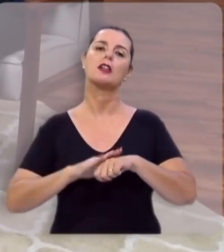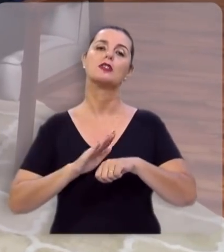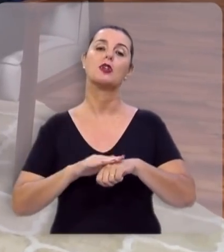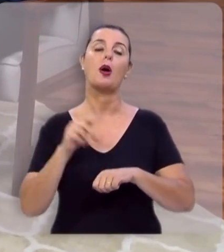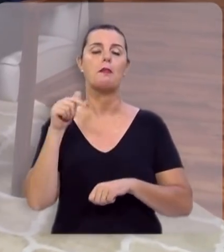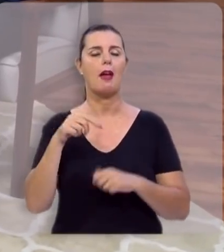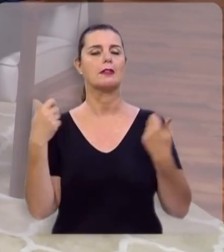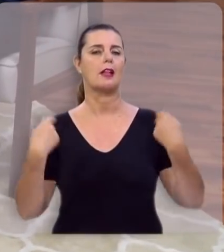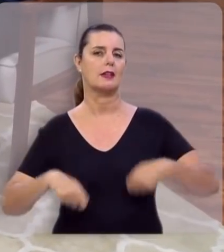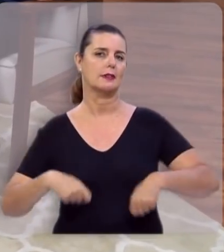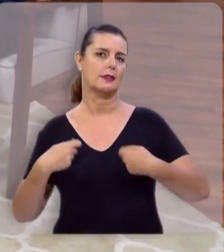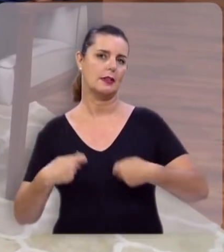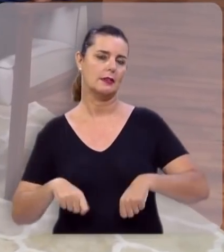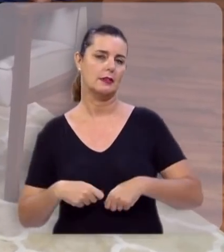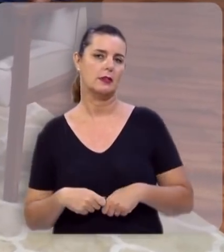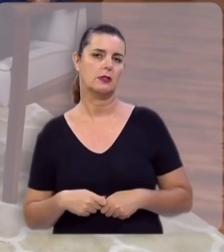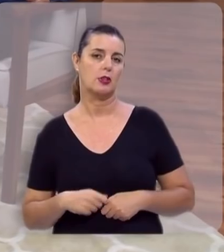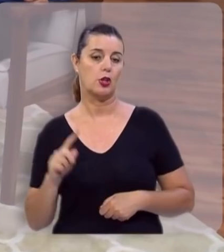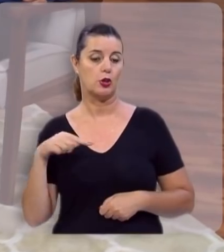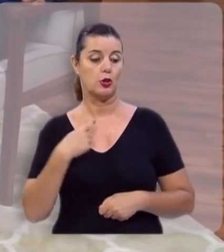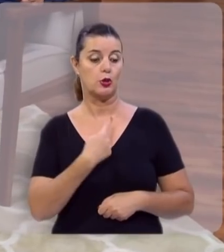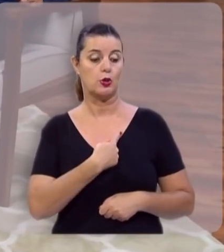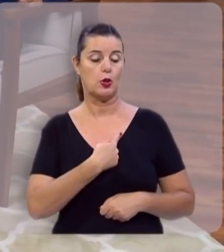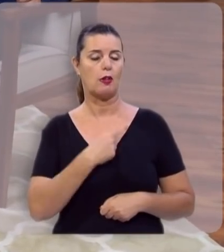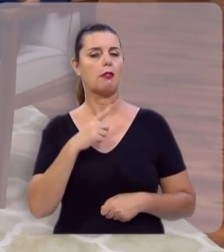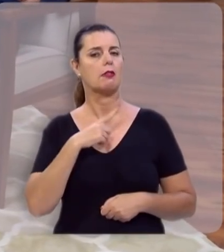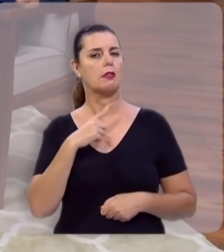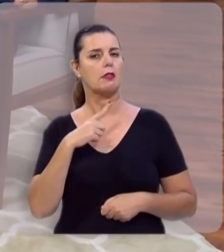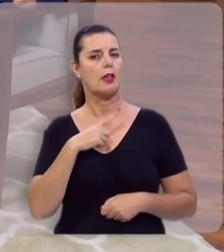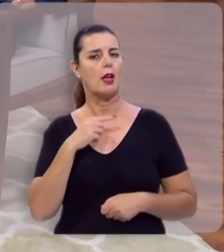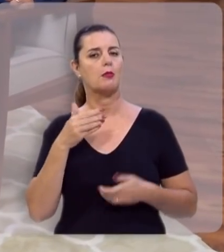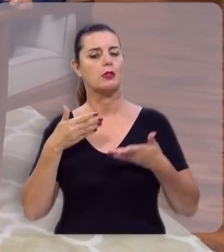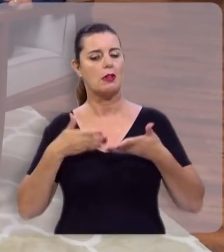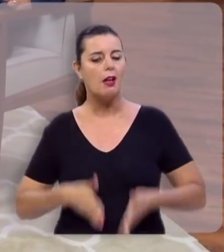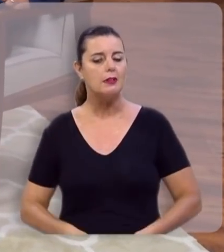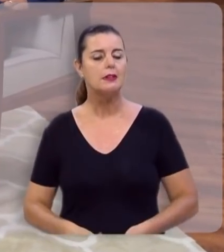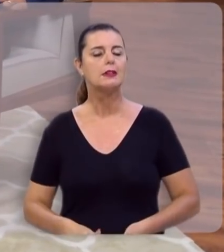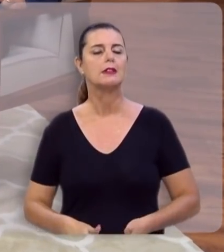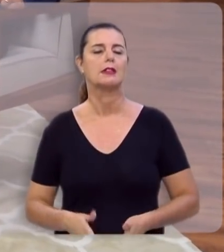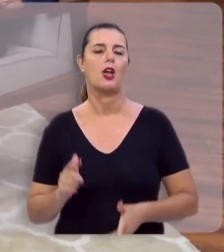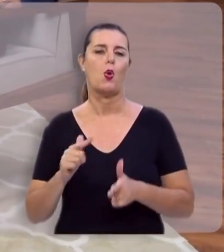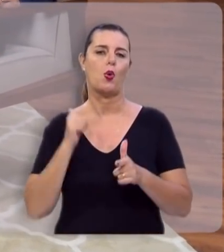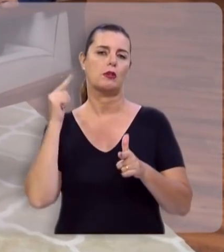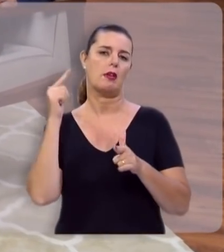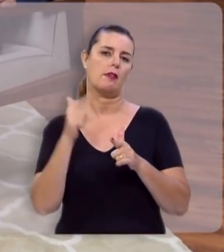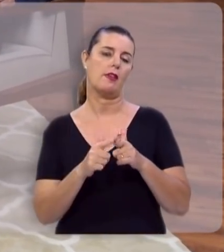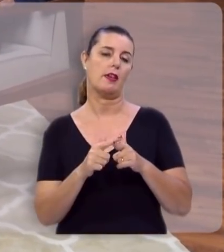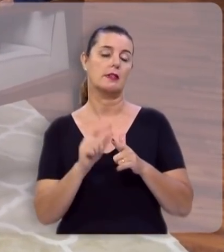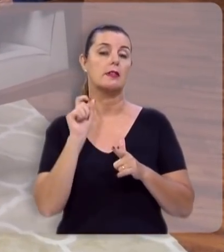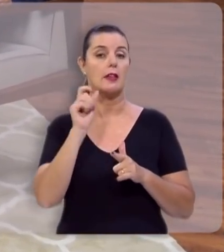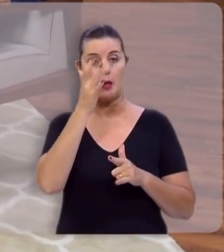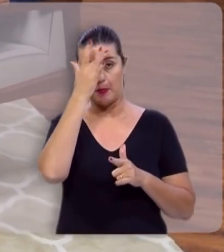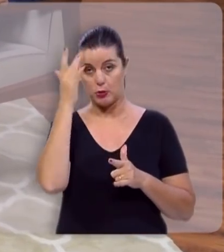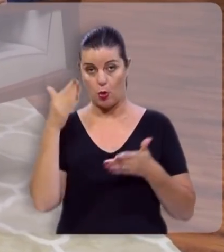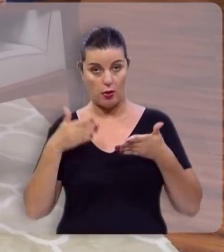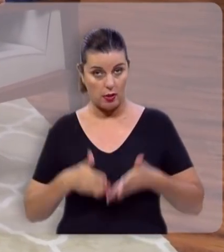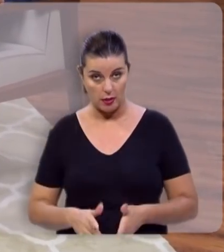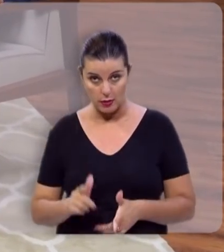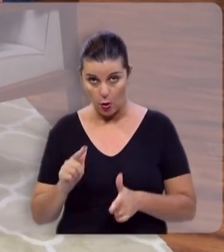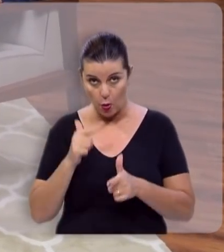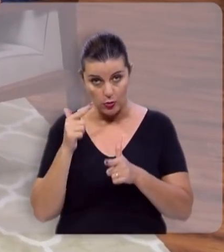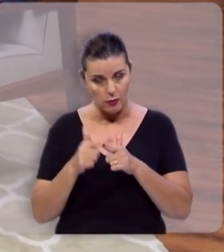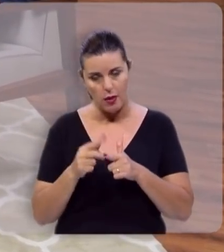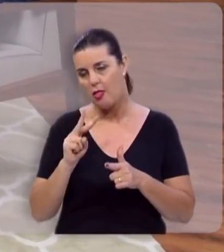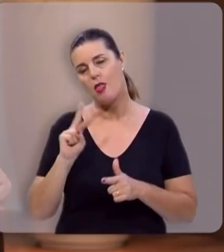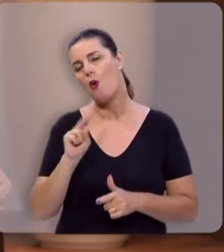essa grande necessidade que nós temos de nascer de novo, porque quem não nascer de novo não vai